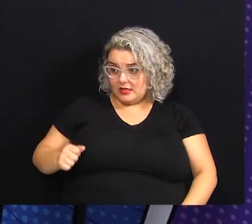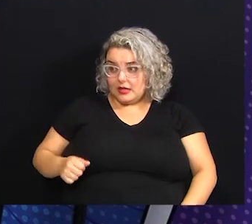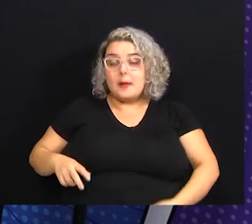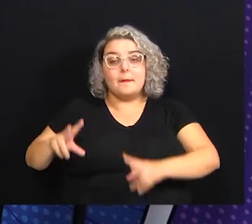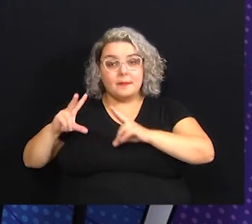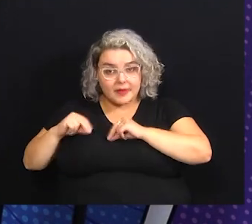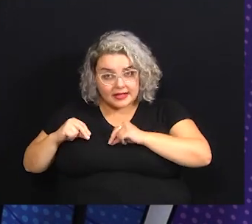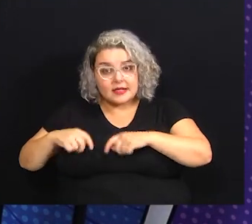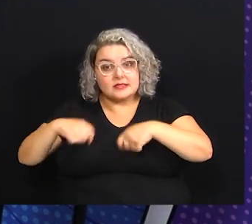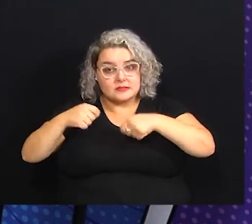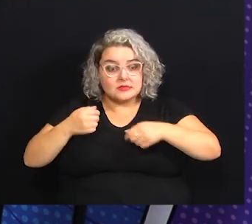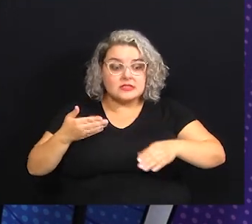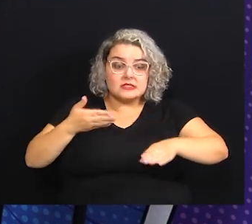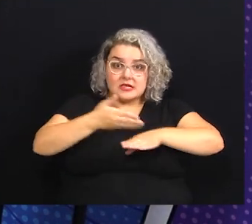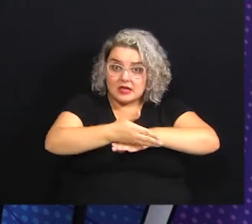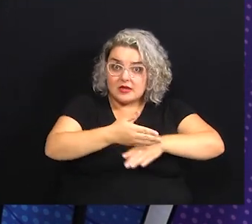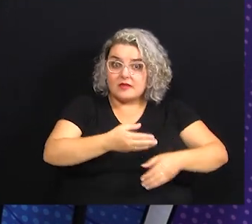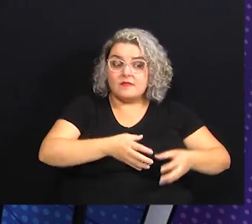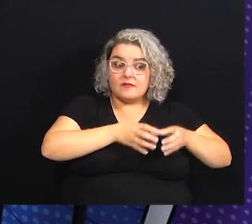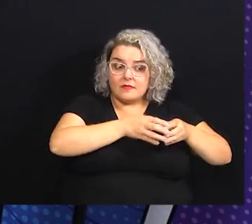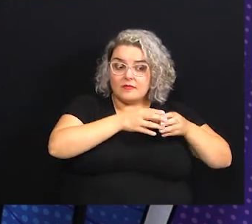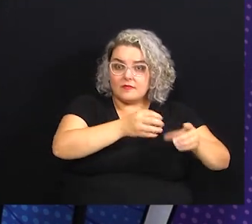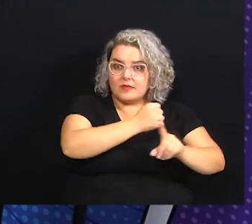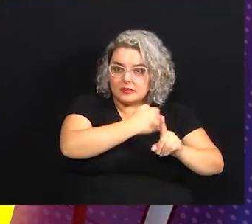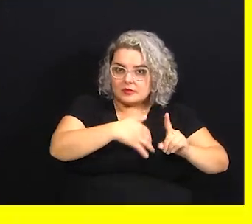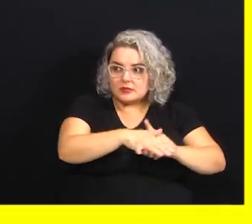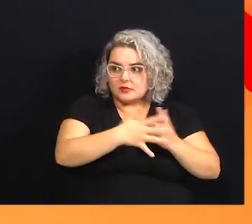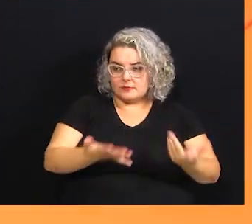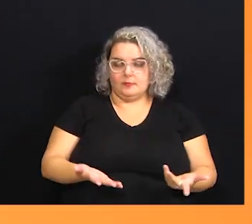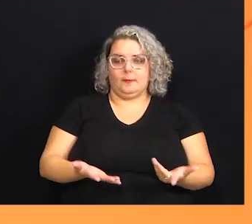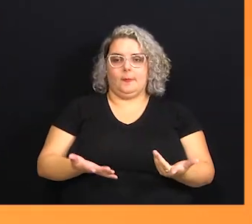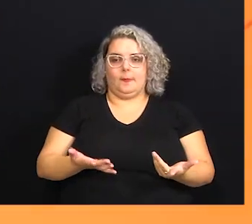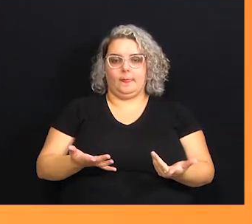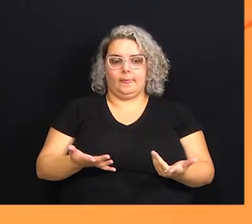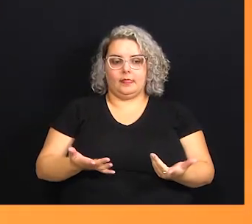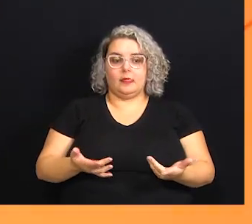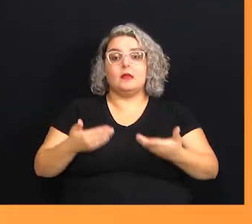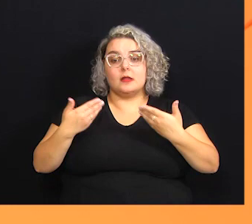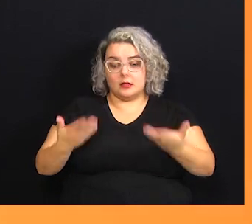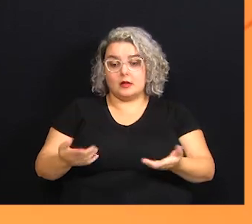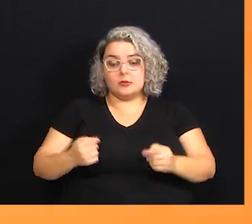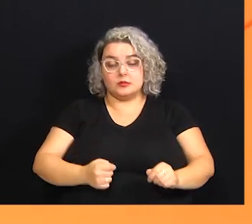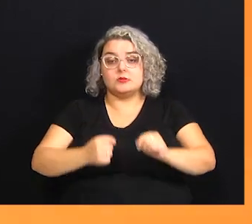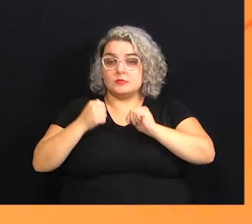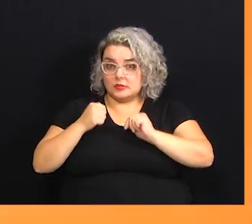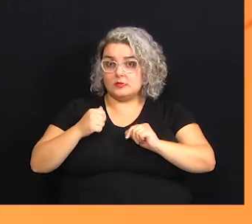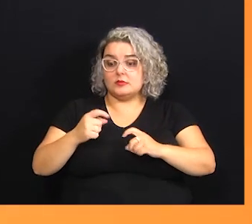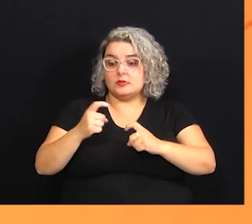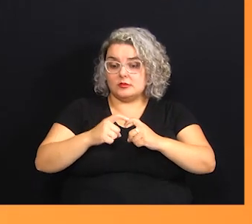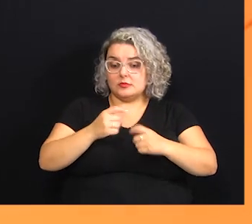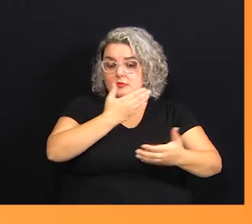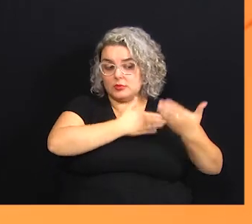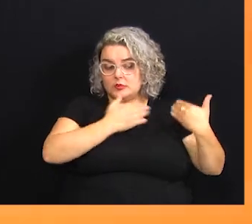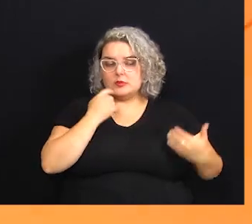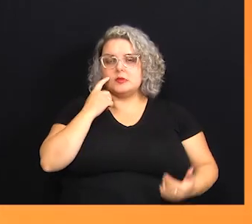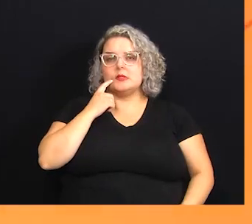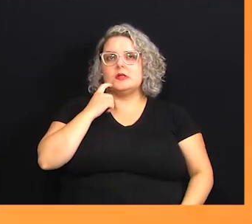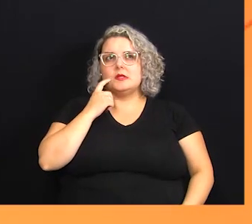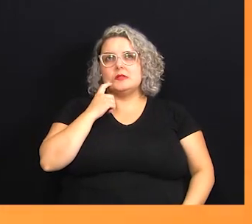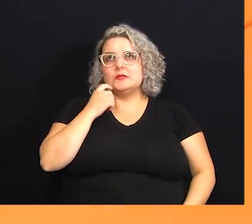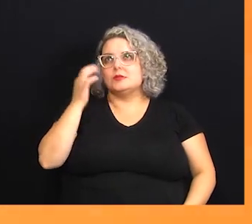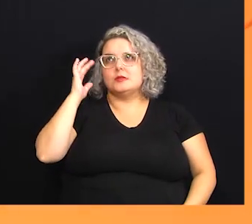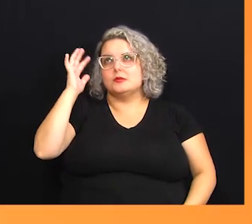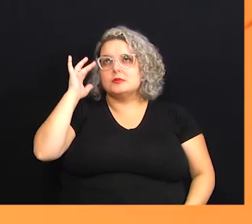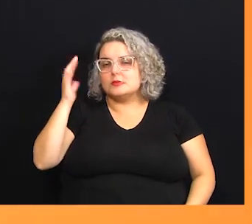sociedade. E ele não vê ninguém remando a favor da vida dessa mulher e se encontra pelos benefícios que esses médicos que trabalham nesse mundo distópico